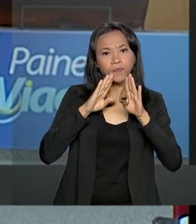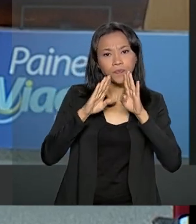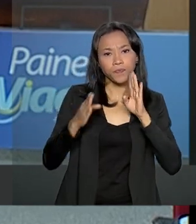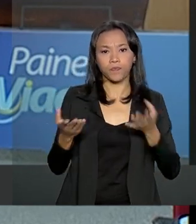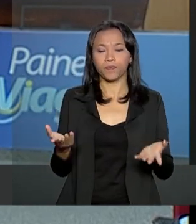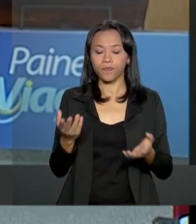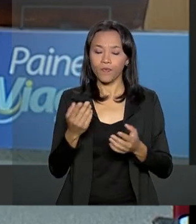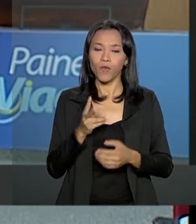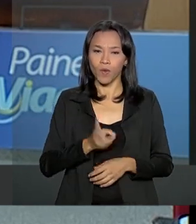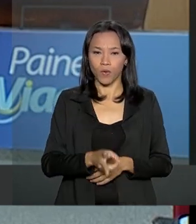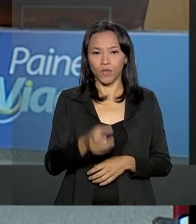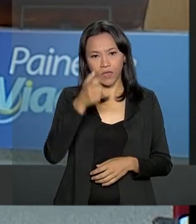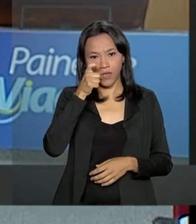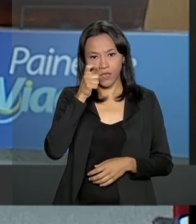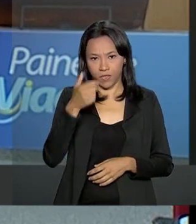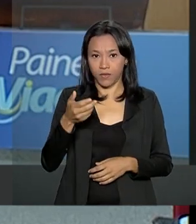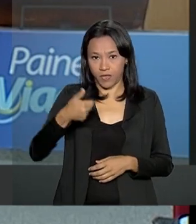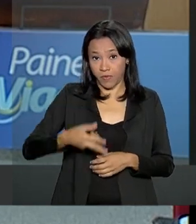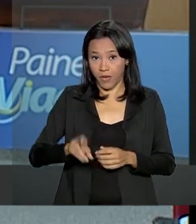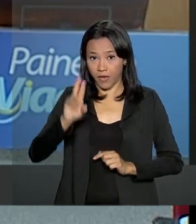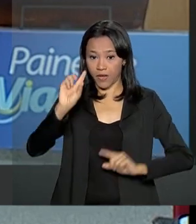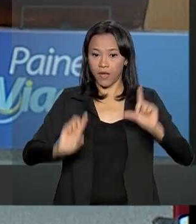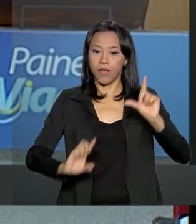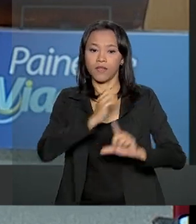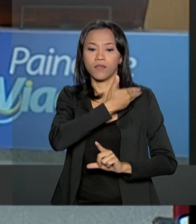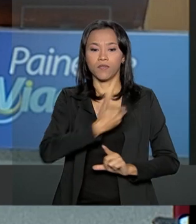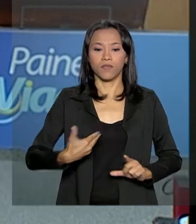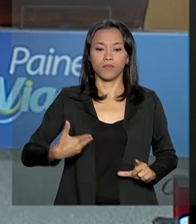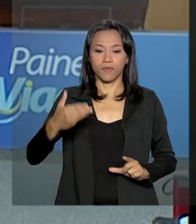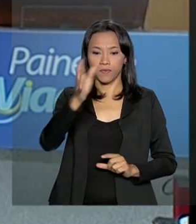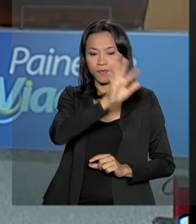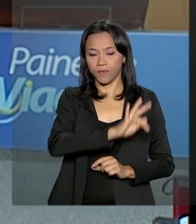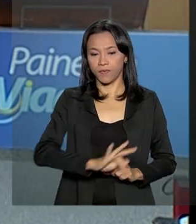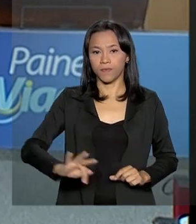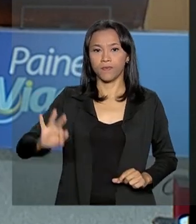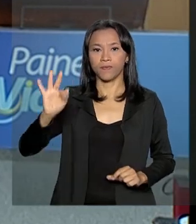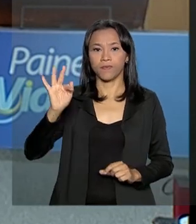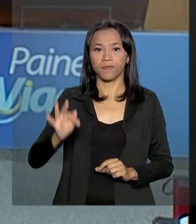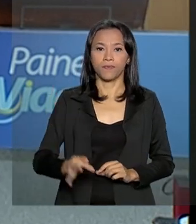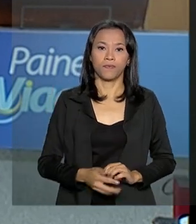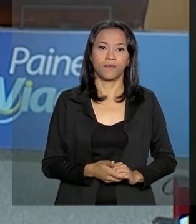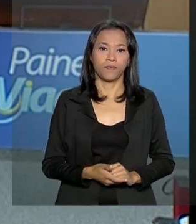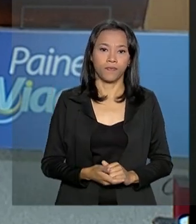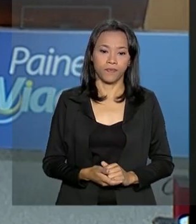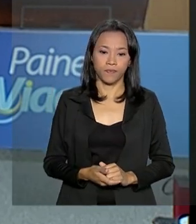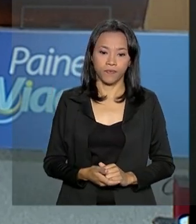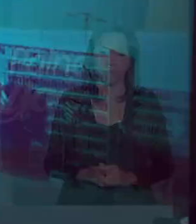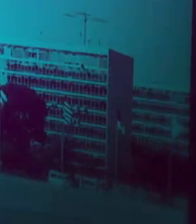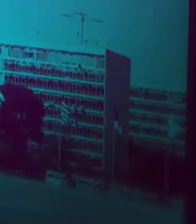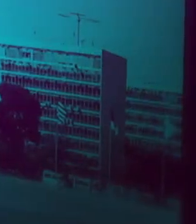nbr continue com a gente ligado aqui na tv nbr a tv do governo federal